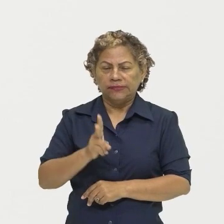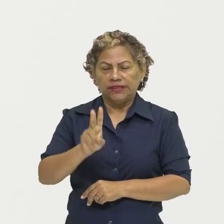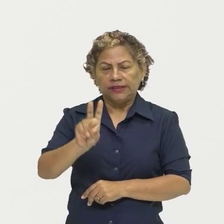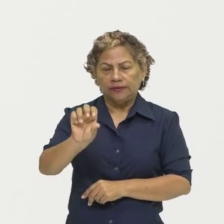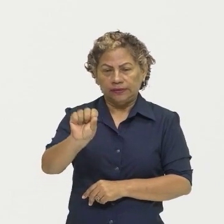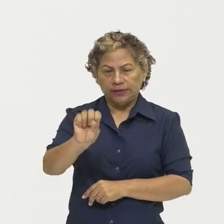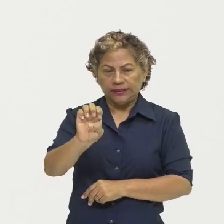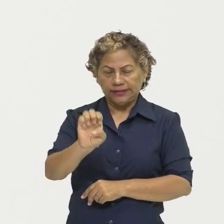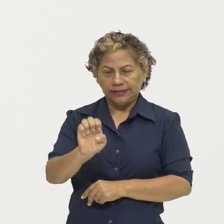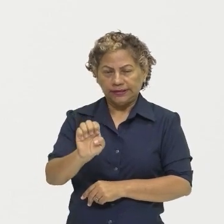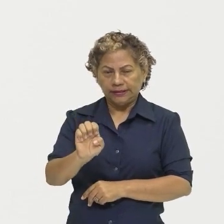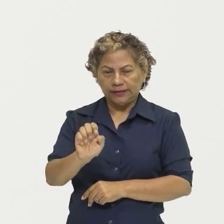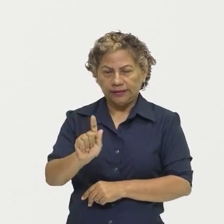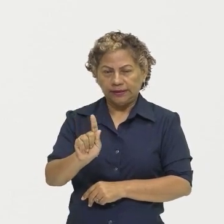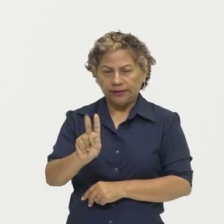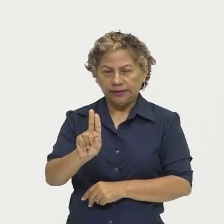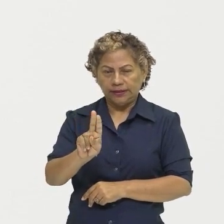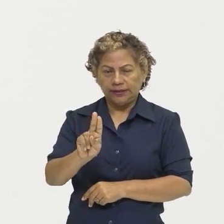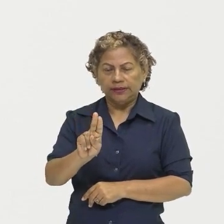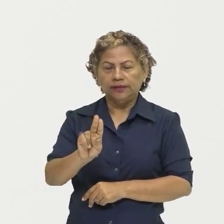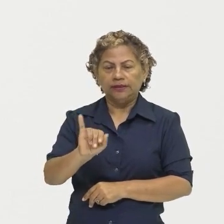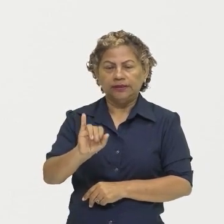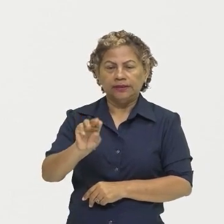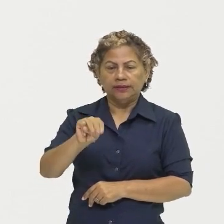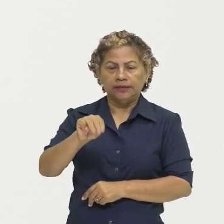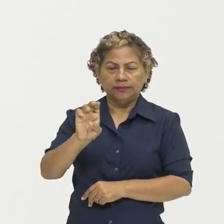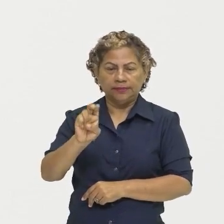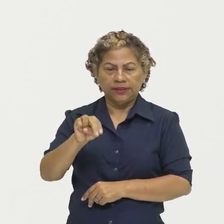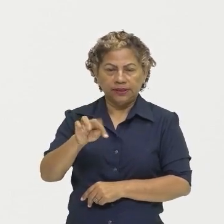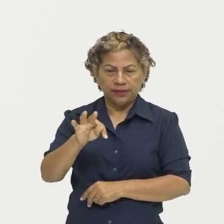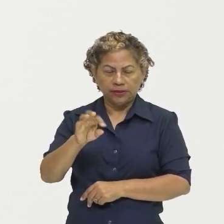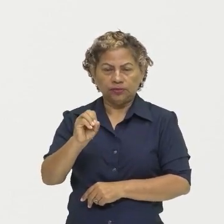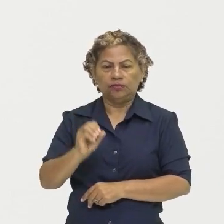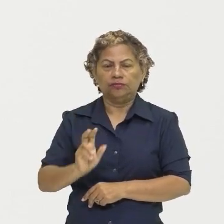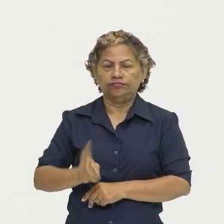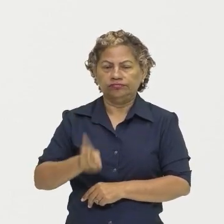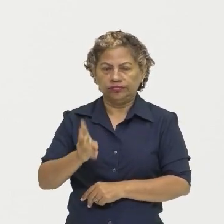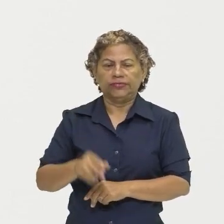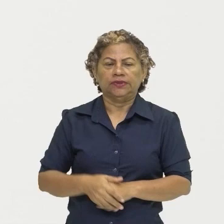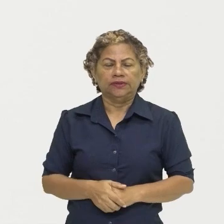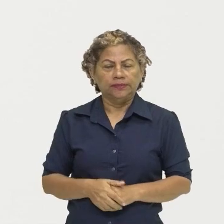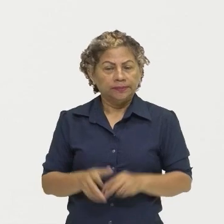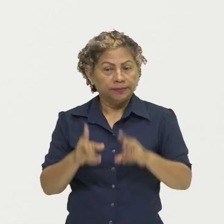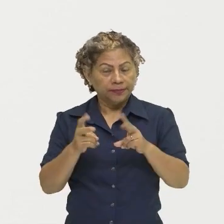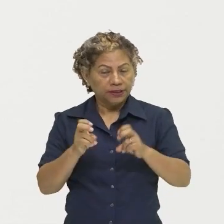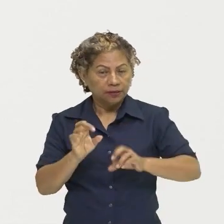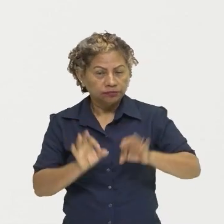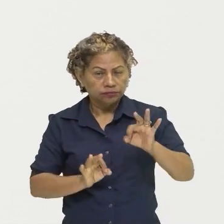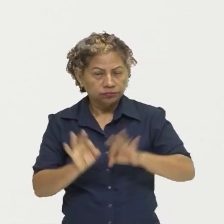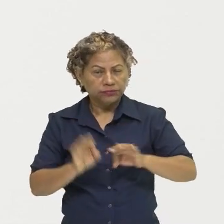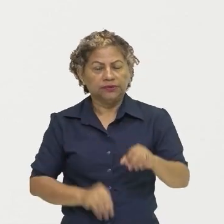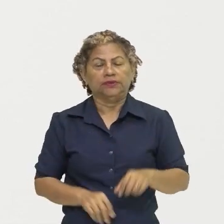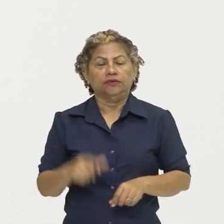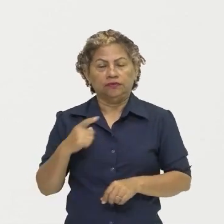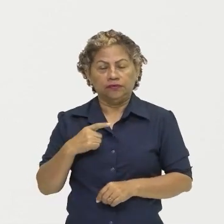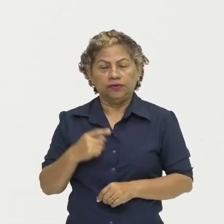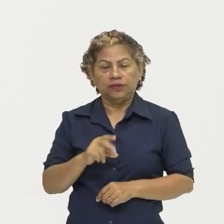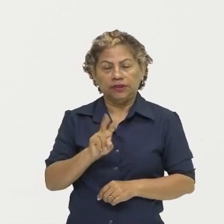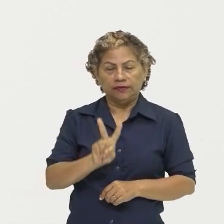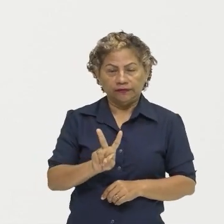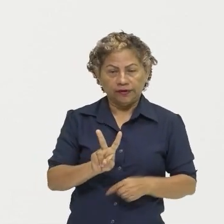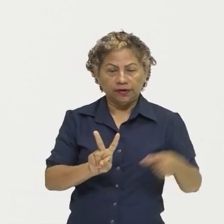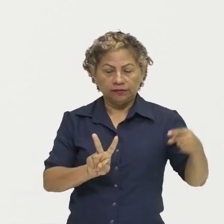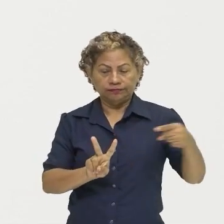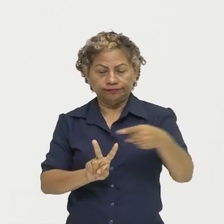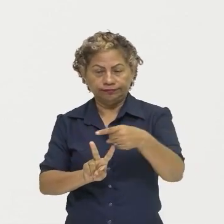não esqueçam. O que é a definição de velocidade? A velocidade, ela é